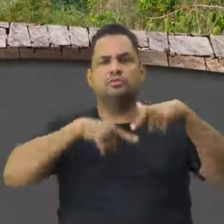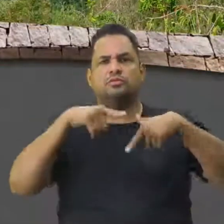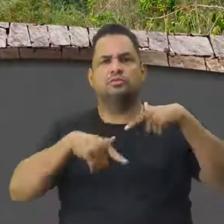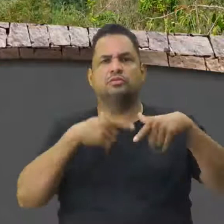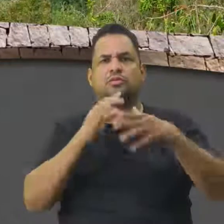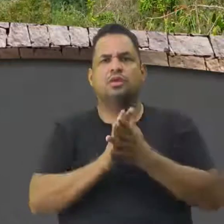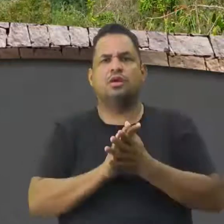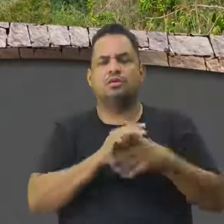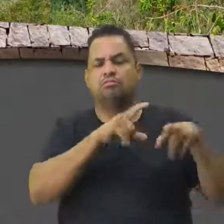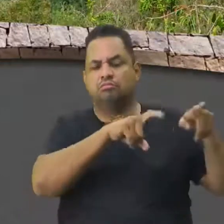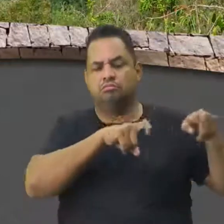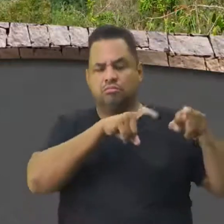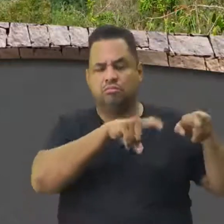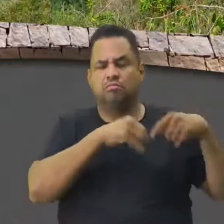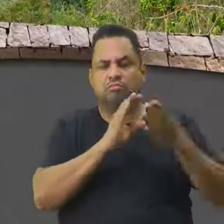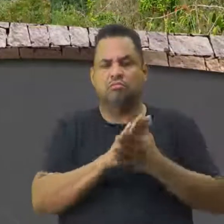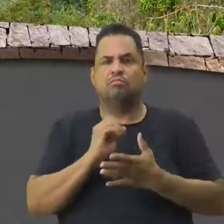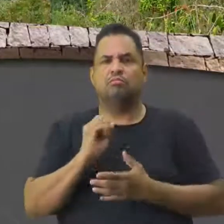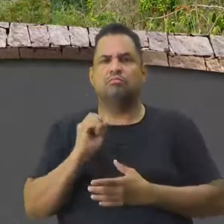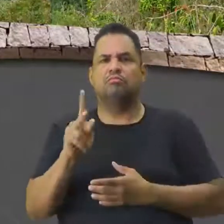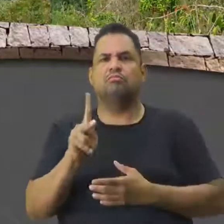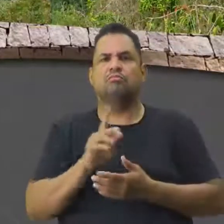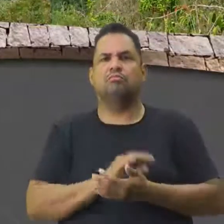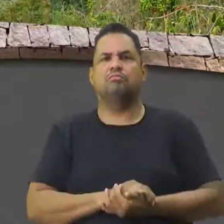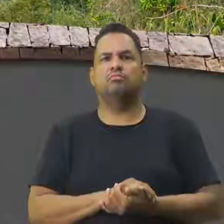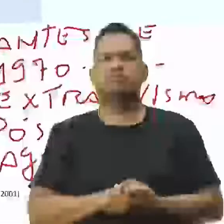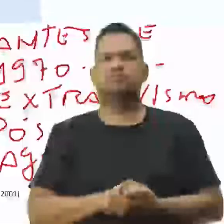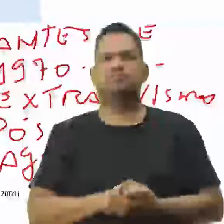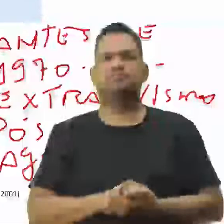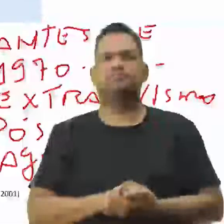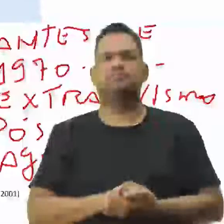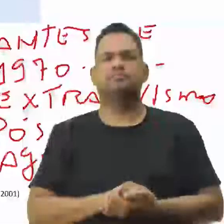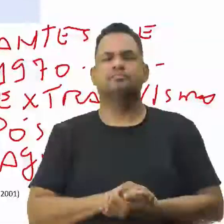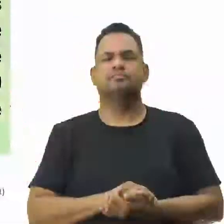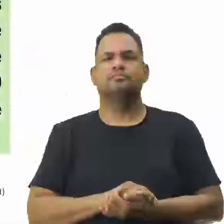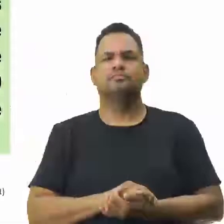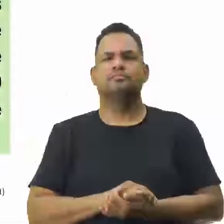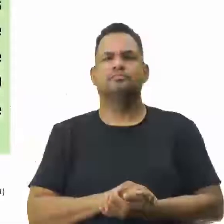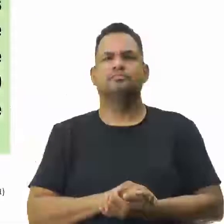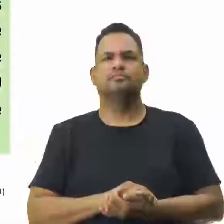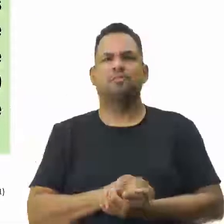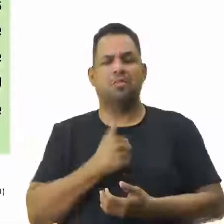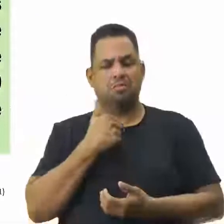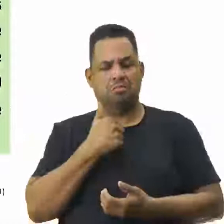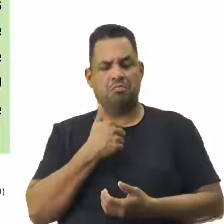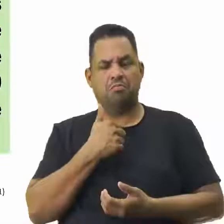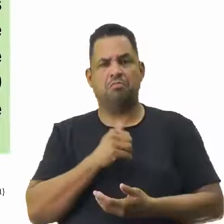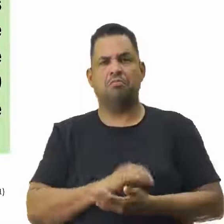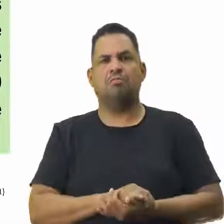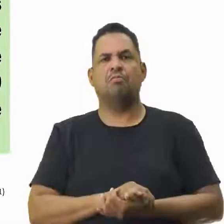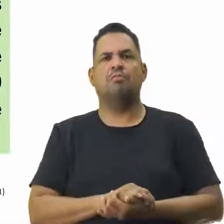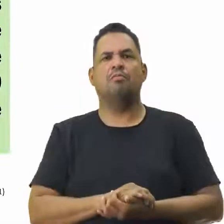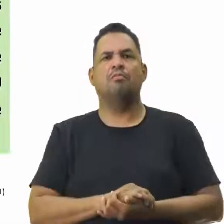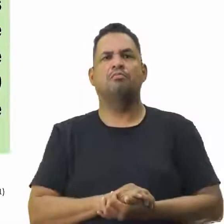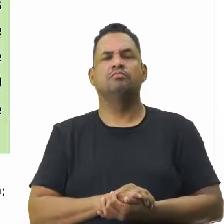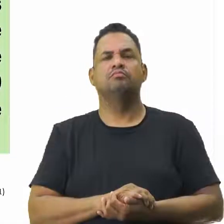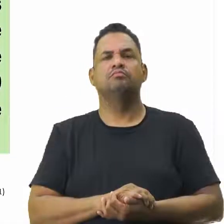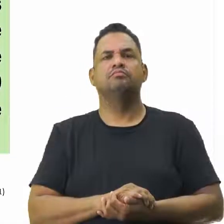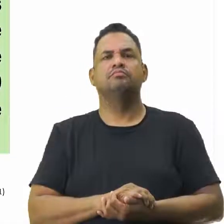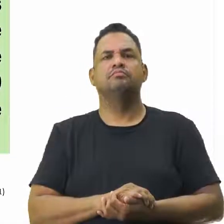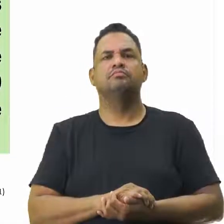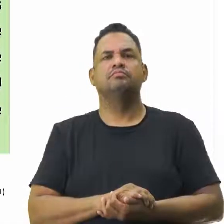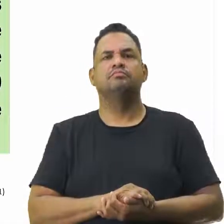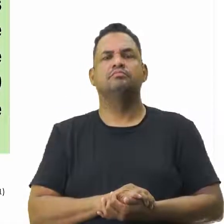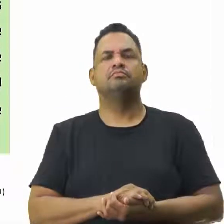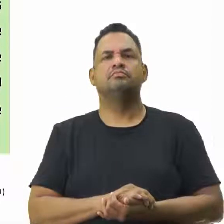agricultura. Ok? Vamos em frente, vamos ver mais um texto. Beleza? Vamos ver. Ó, nós